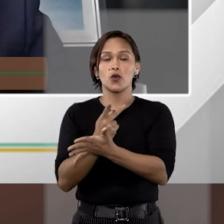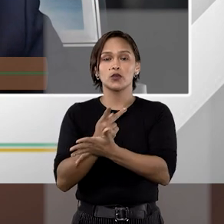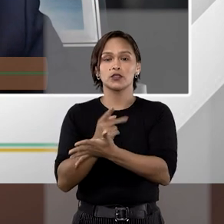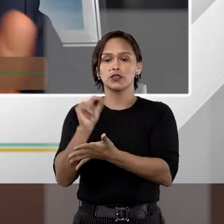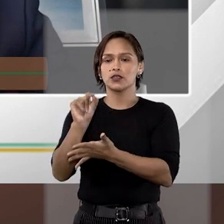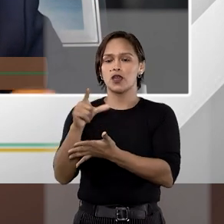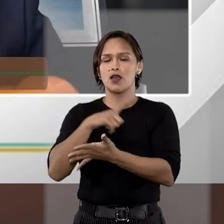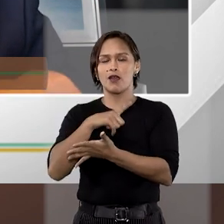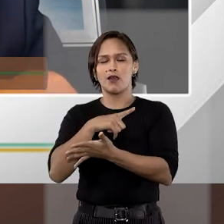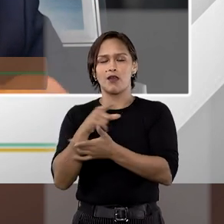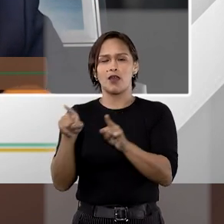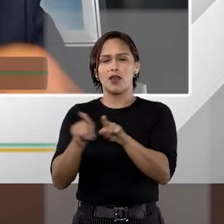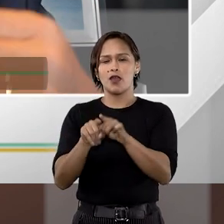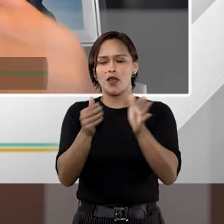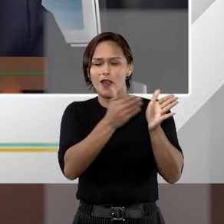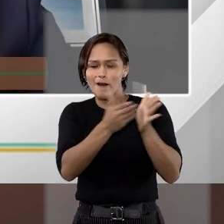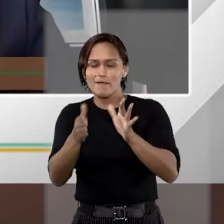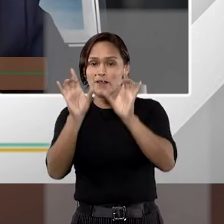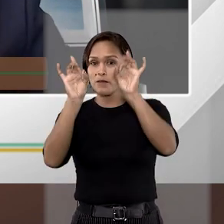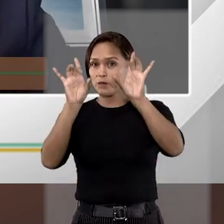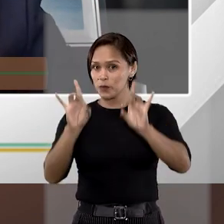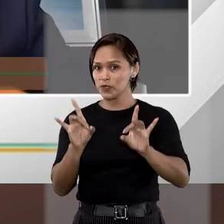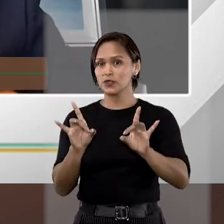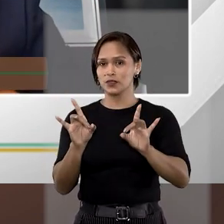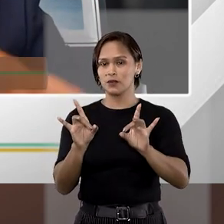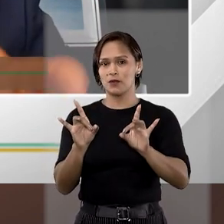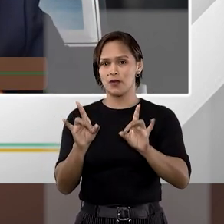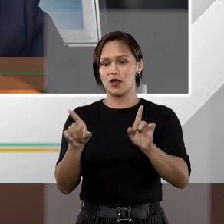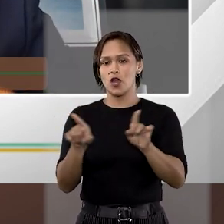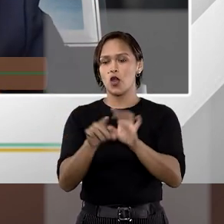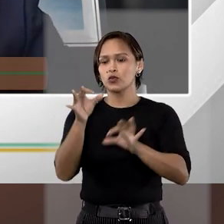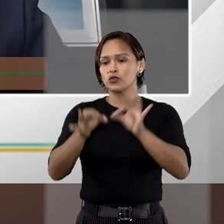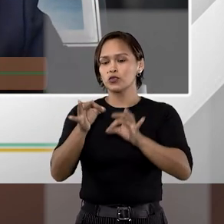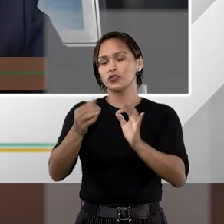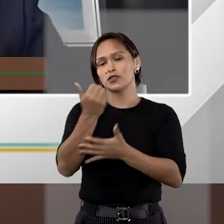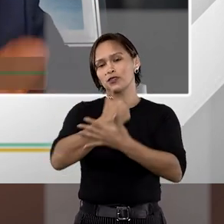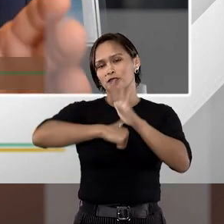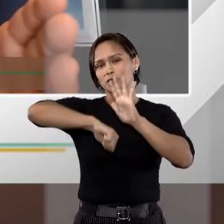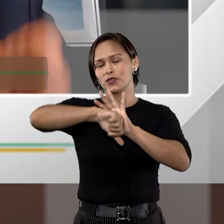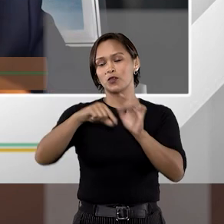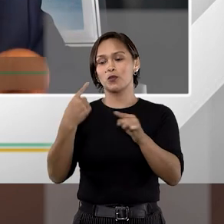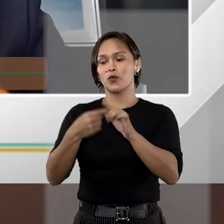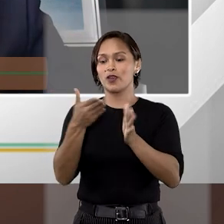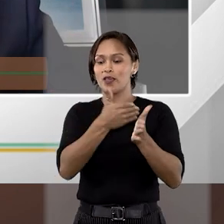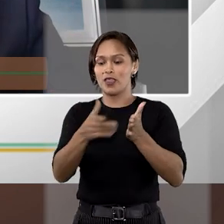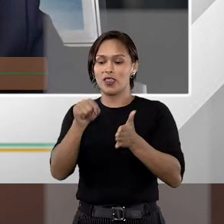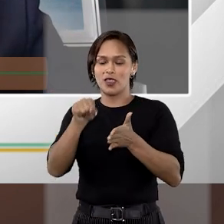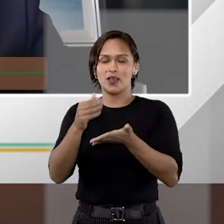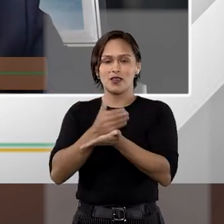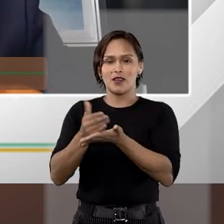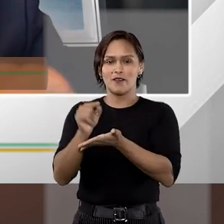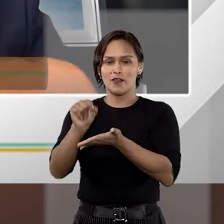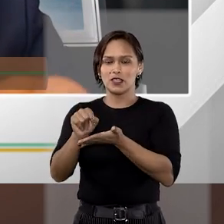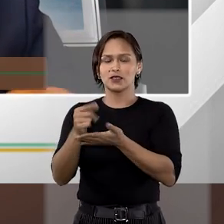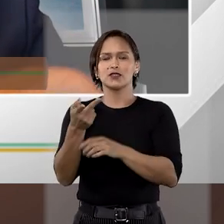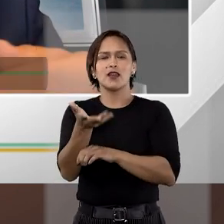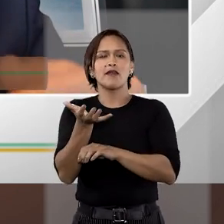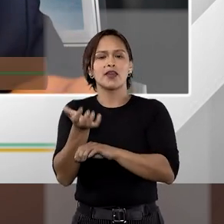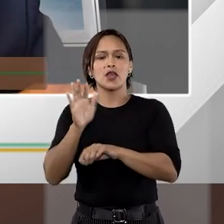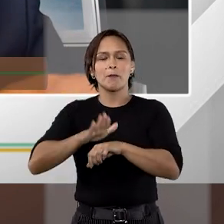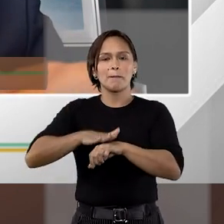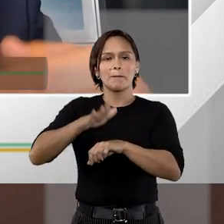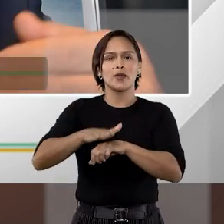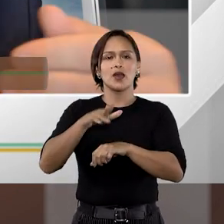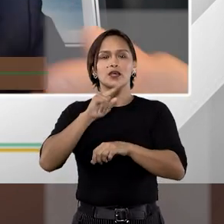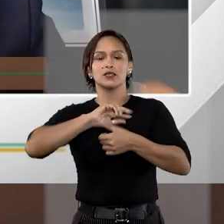com sabe talvez seja a fazer principal do juizado especial criminal porque nesta fase se